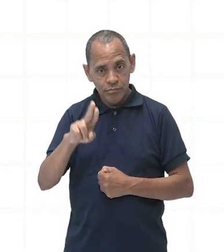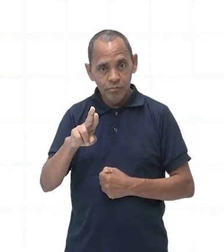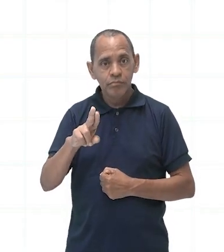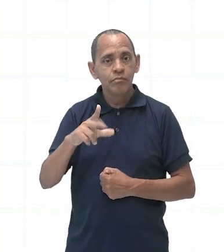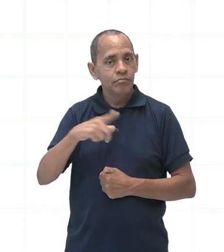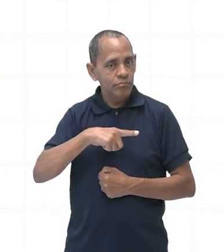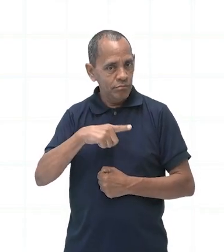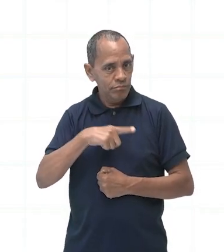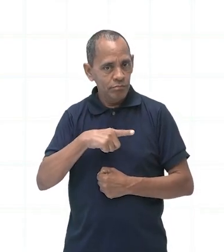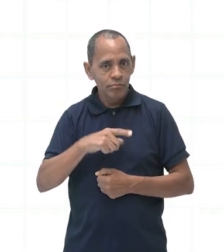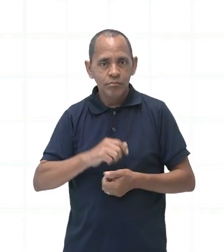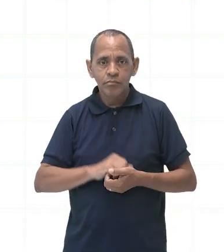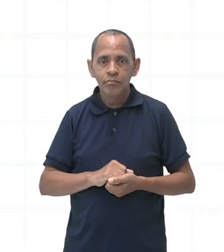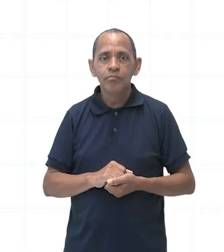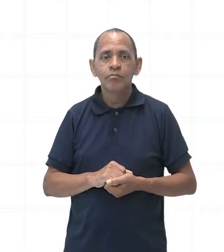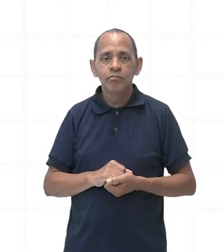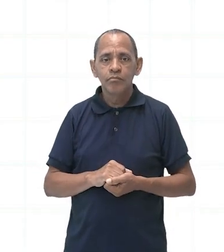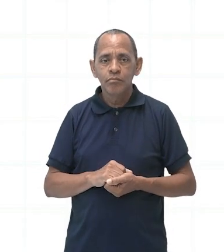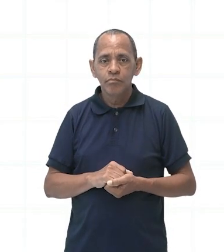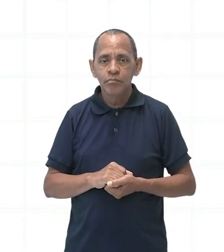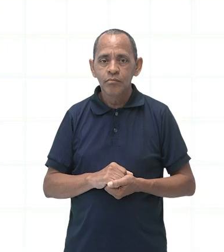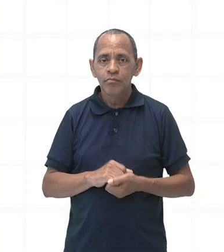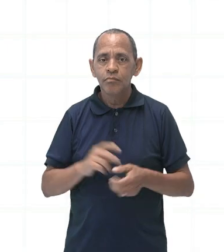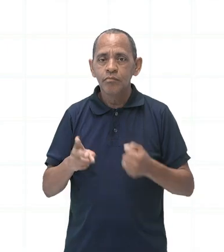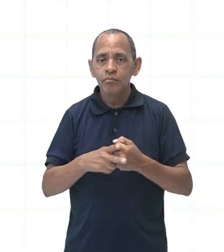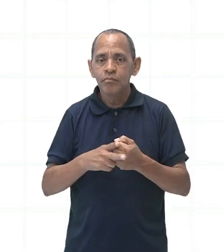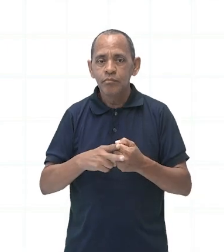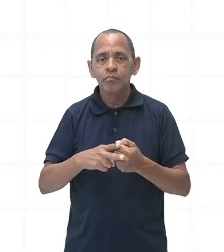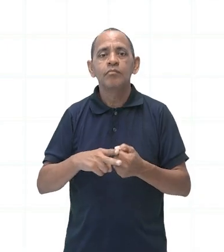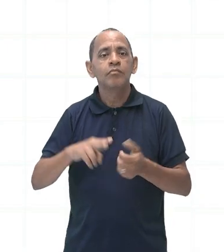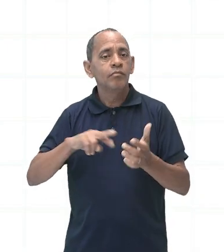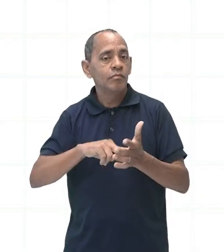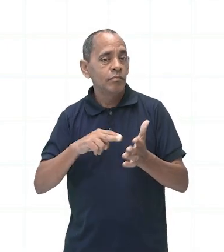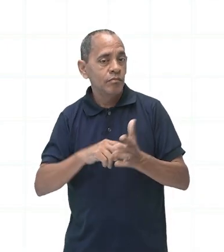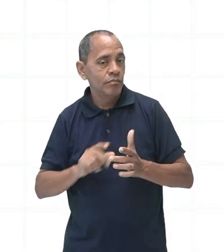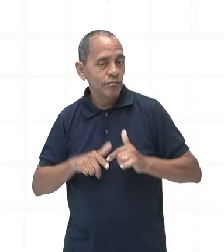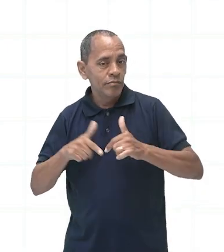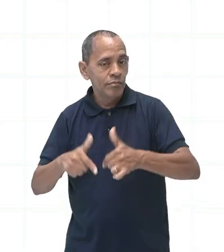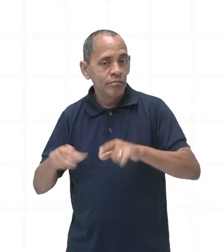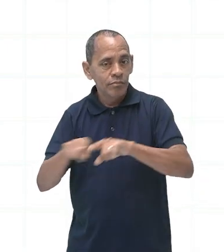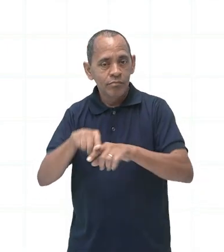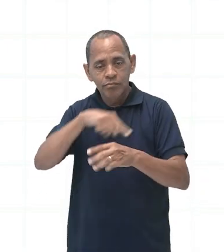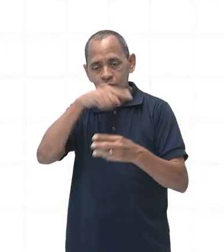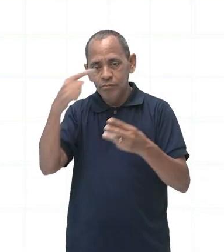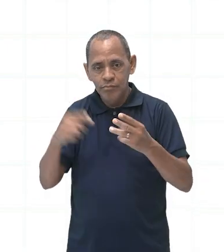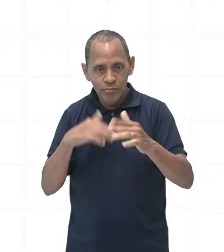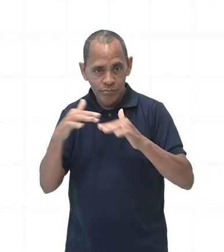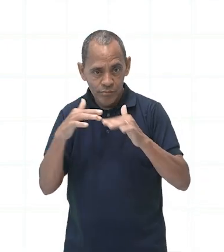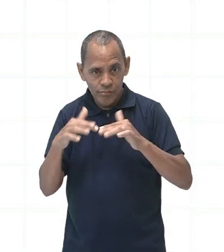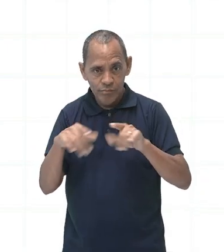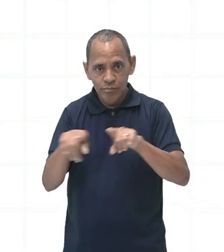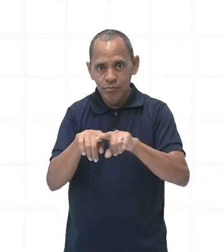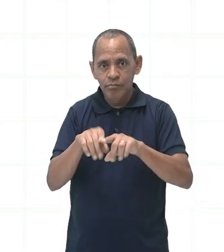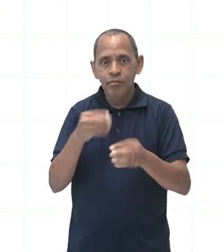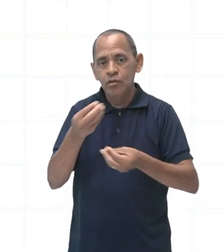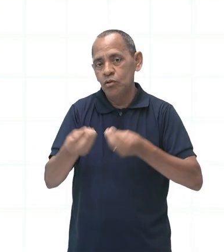Verbo ter, significativo. A gente já discutiu sobre esse verbo em outras aulas deste módulo. Verbo significativo, verbo de ação, verbo